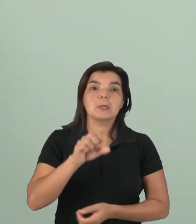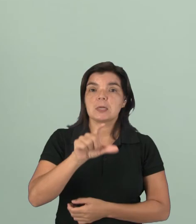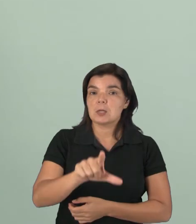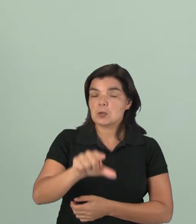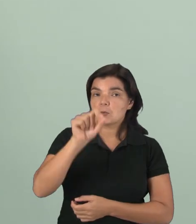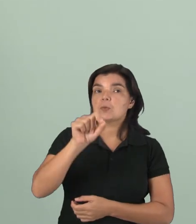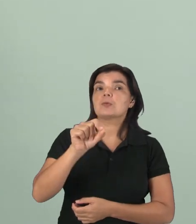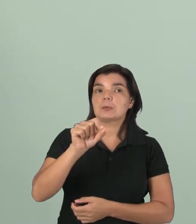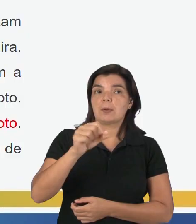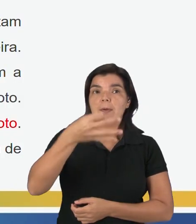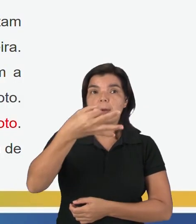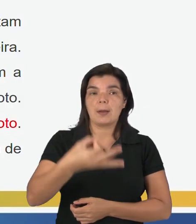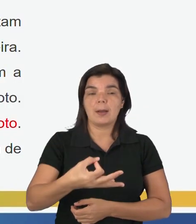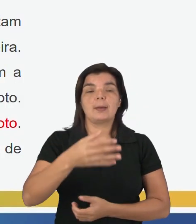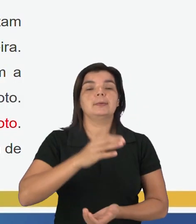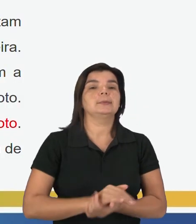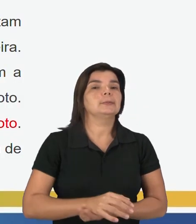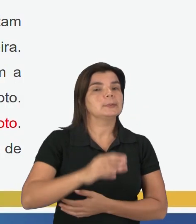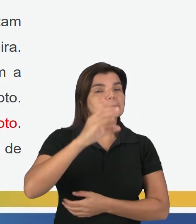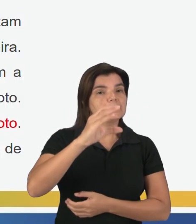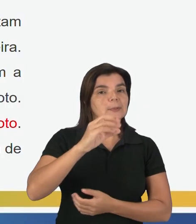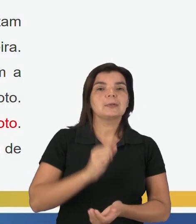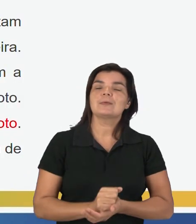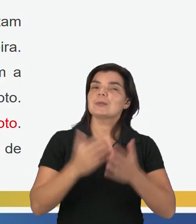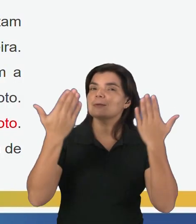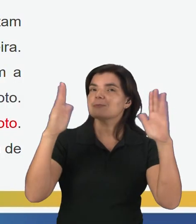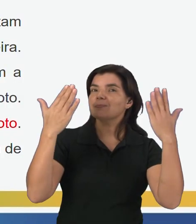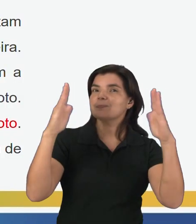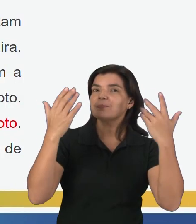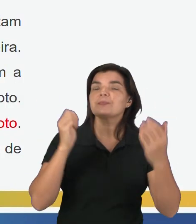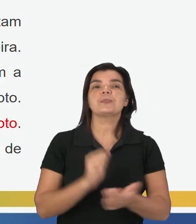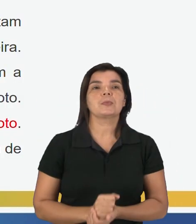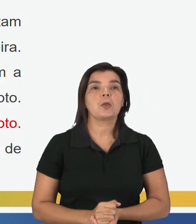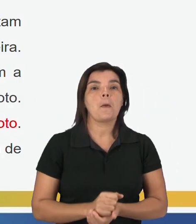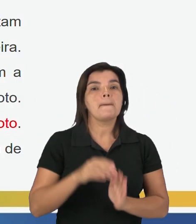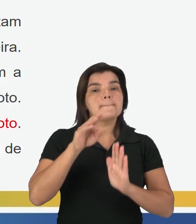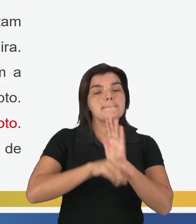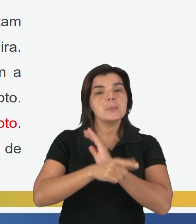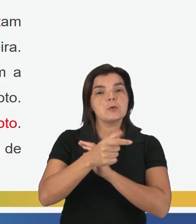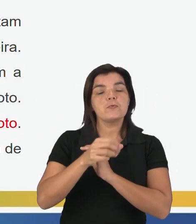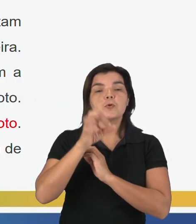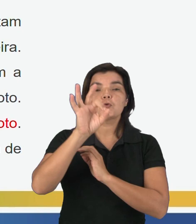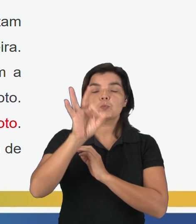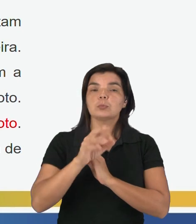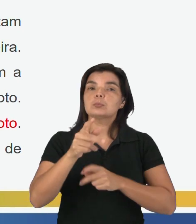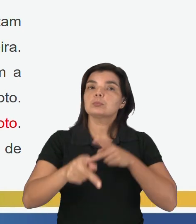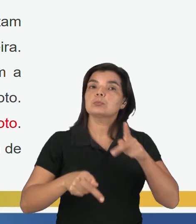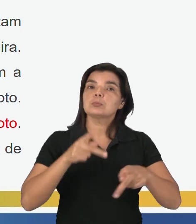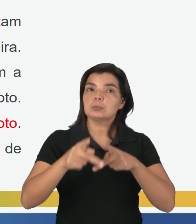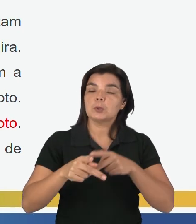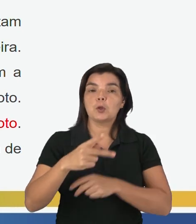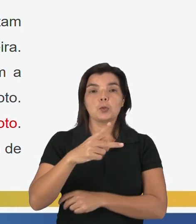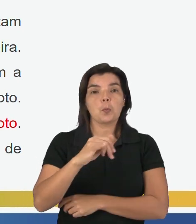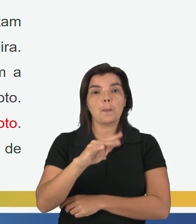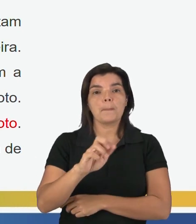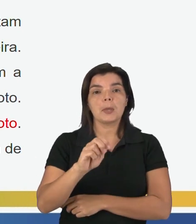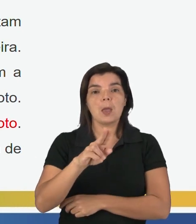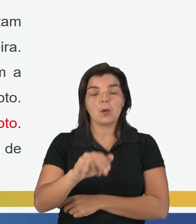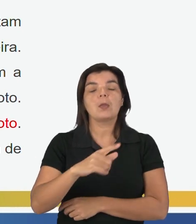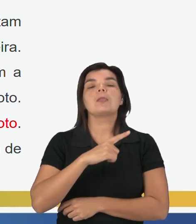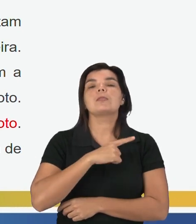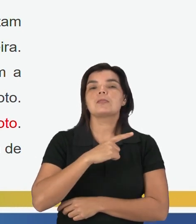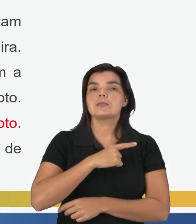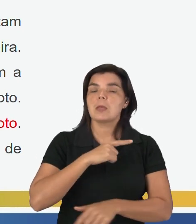disse que a resposta certa é a letra C, tá certo. Menos de 20% da população do Piauí